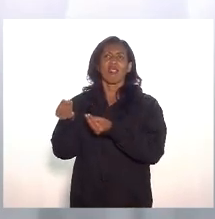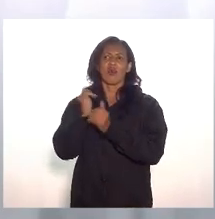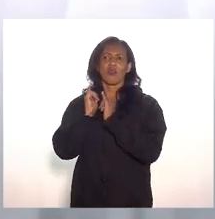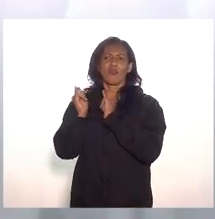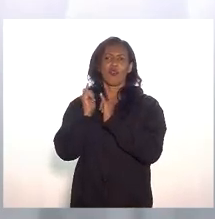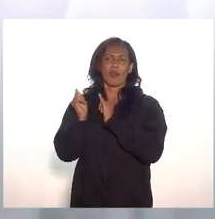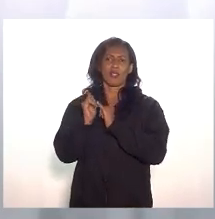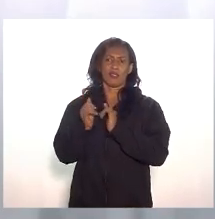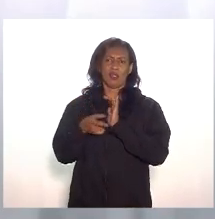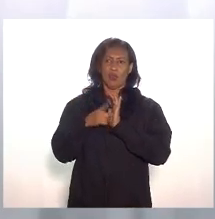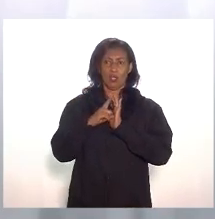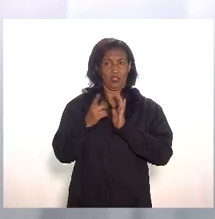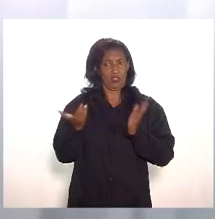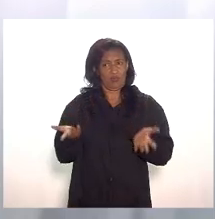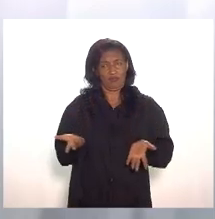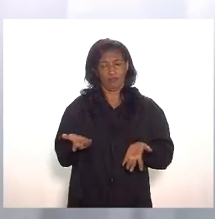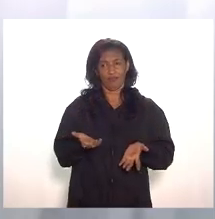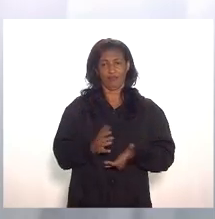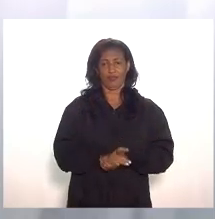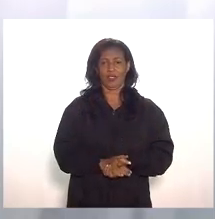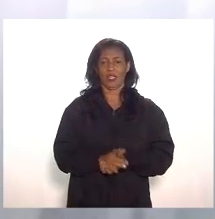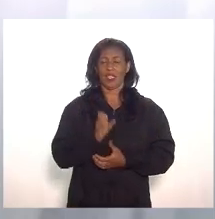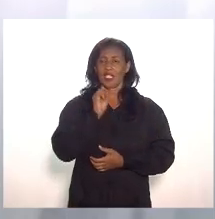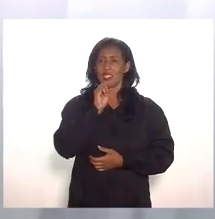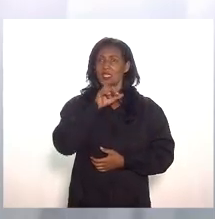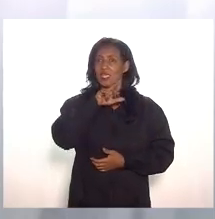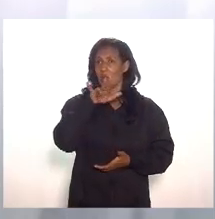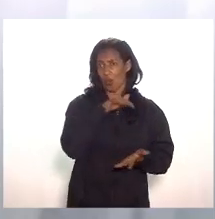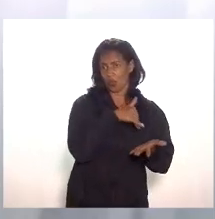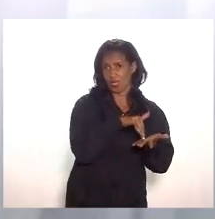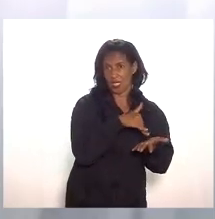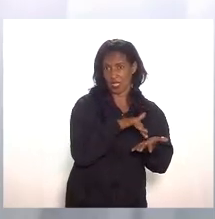Baltazar, e quem deu essa informação. Se não foi o secretário,